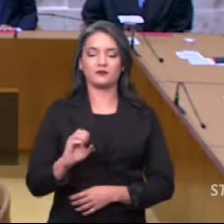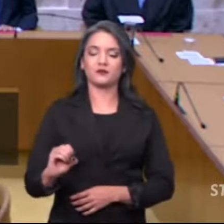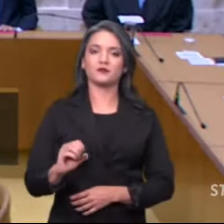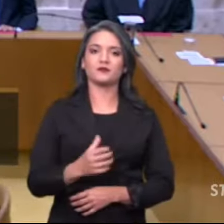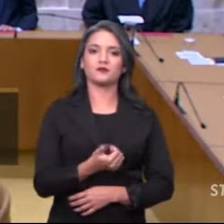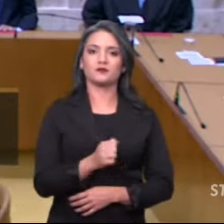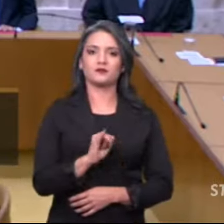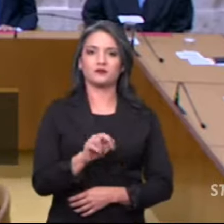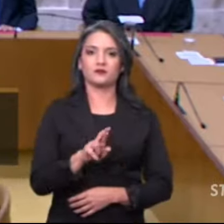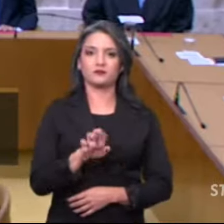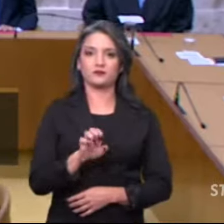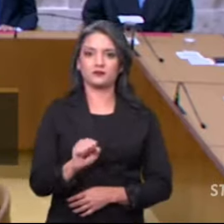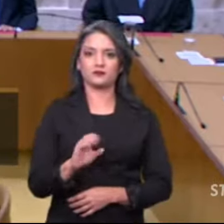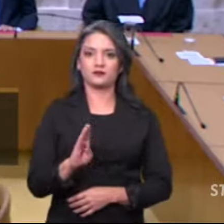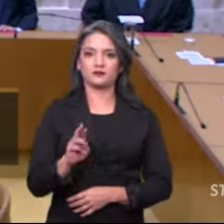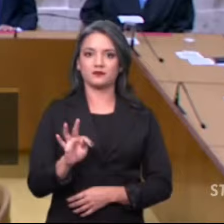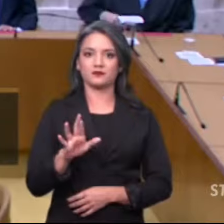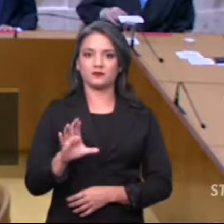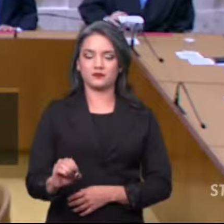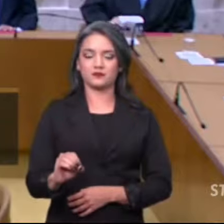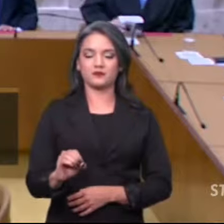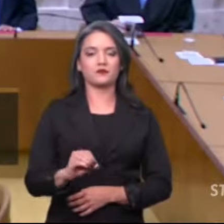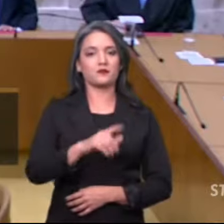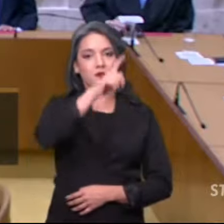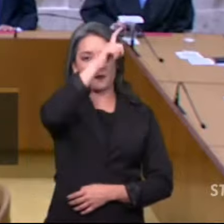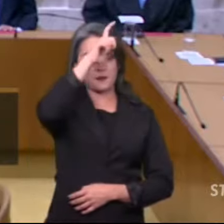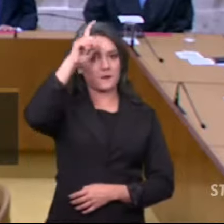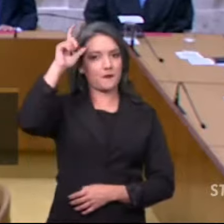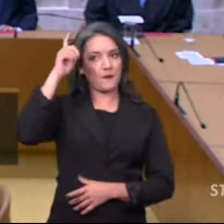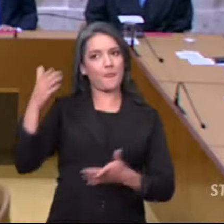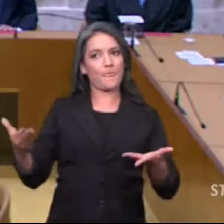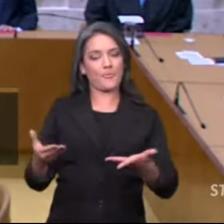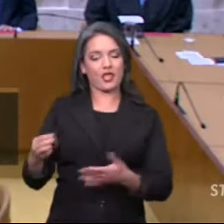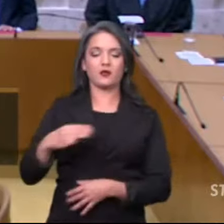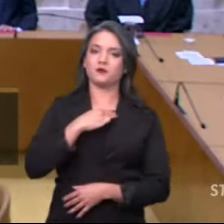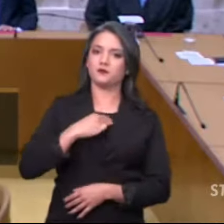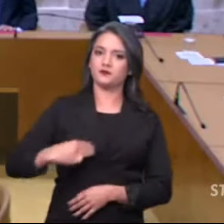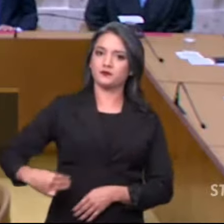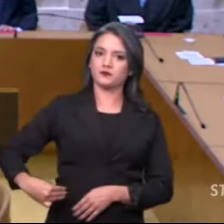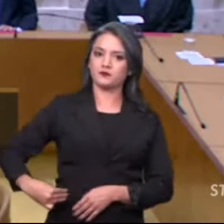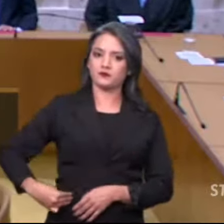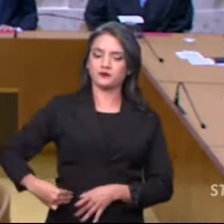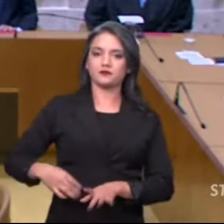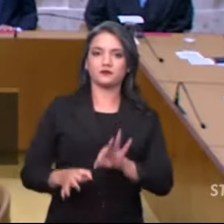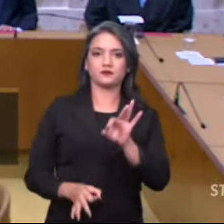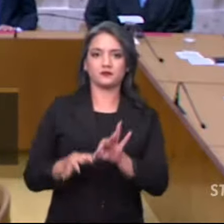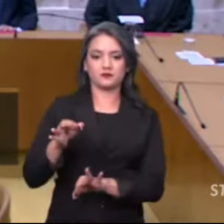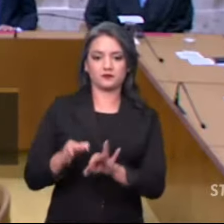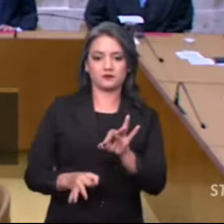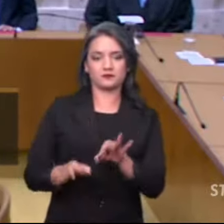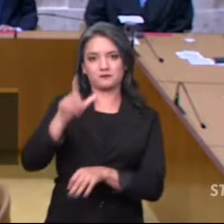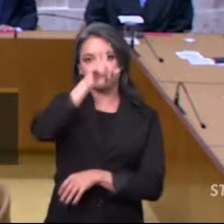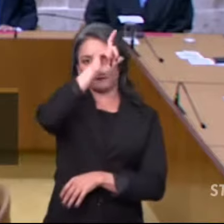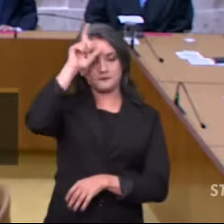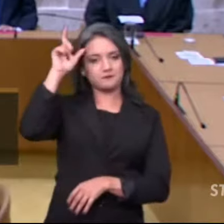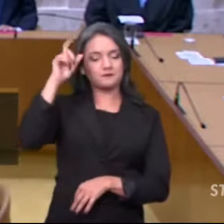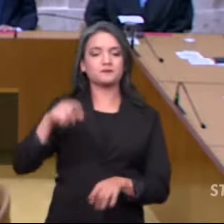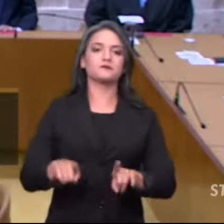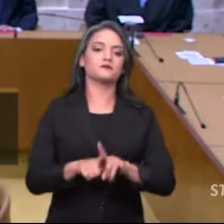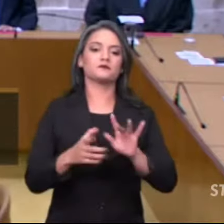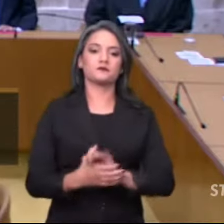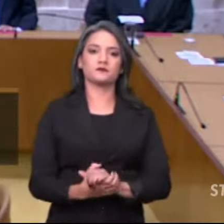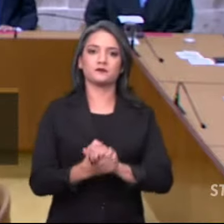Brito, ministro Ricardo Lewandowski, hoje também ministro de Estado da Justiça, e cumprimento